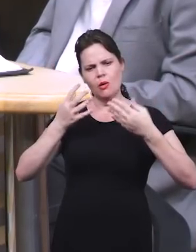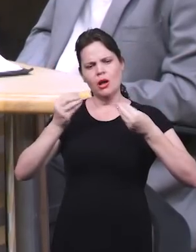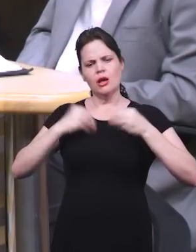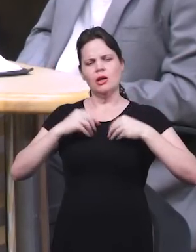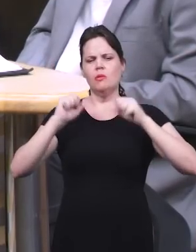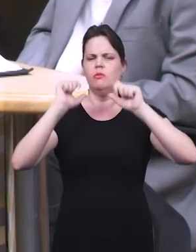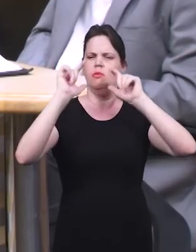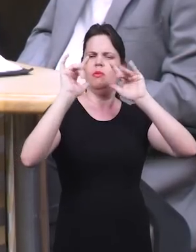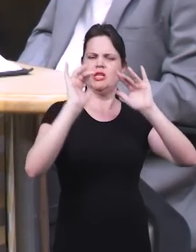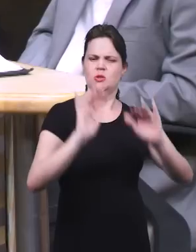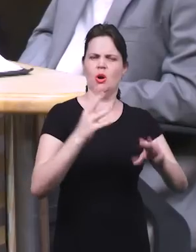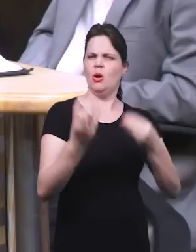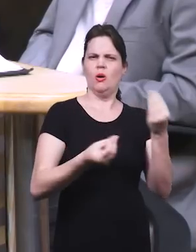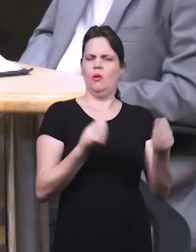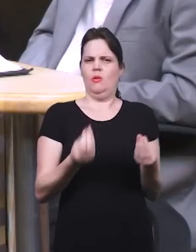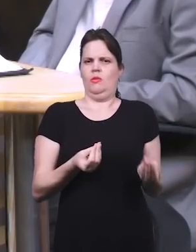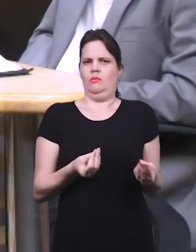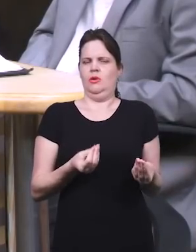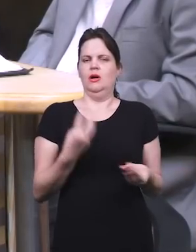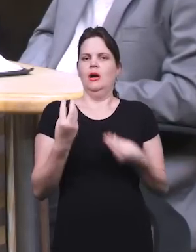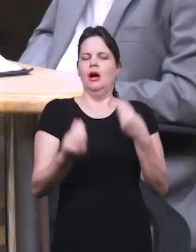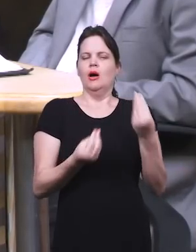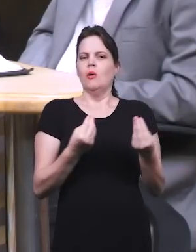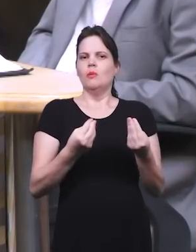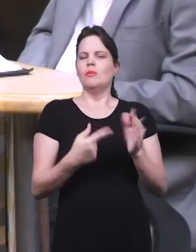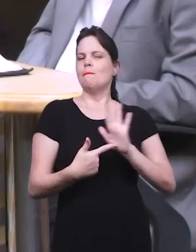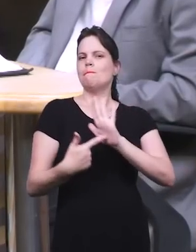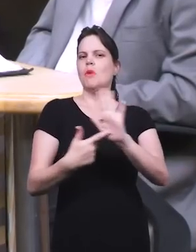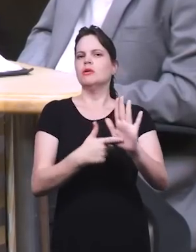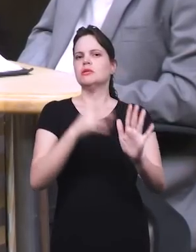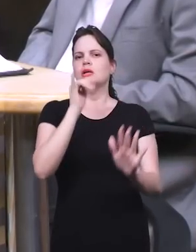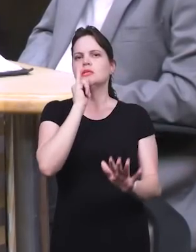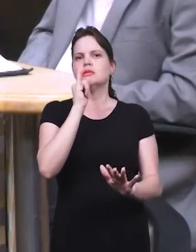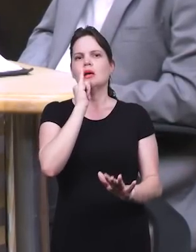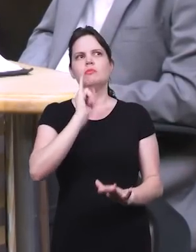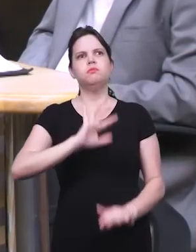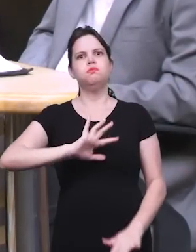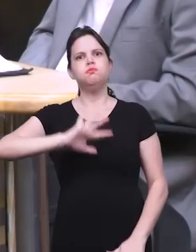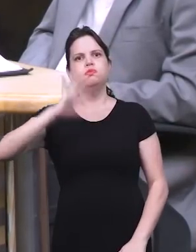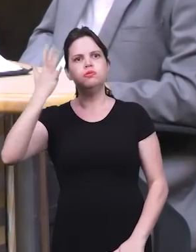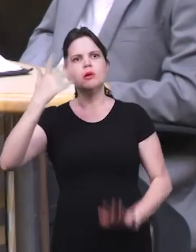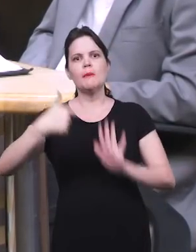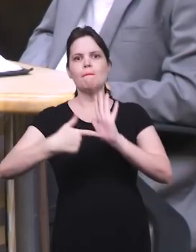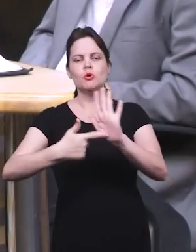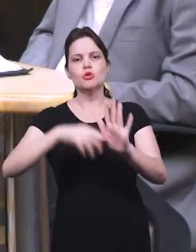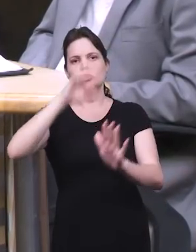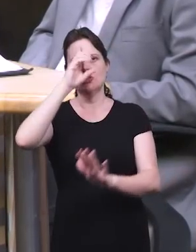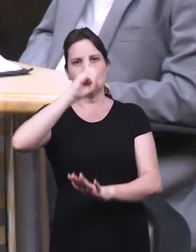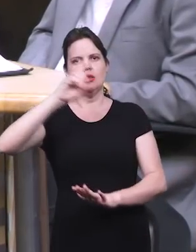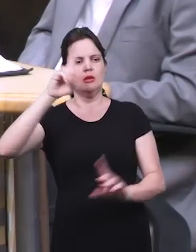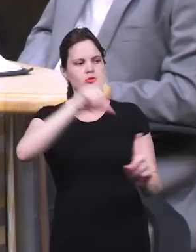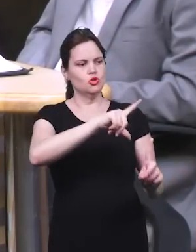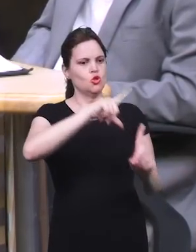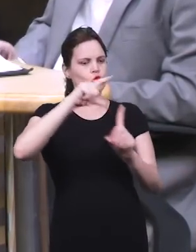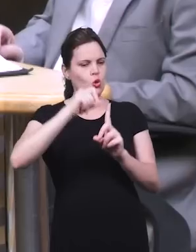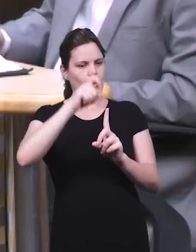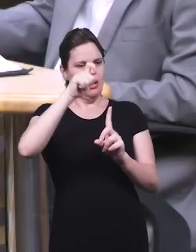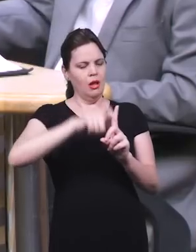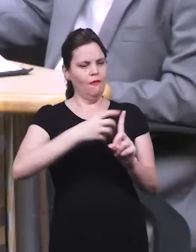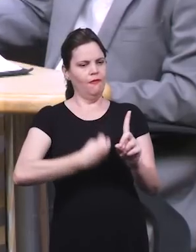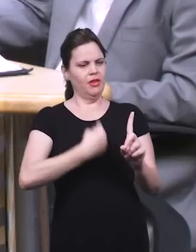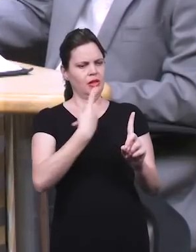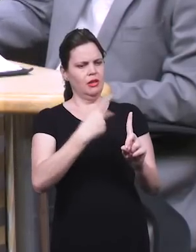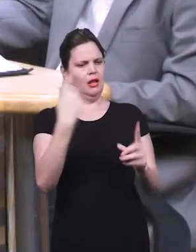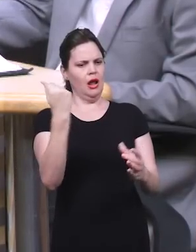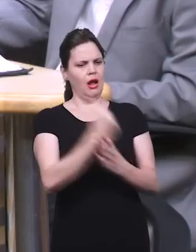que mostraram que realmente esse encontro dele com Deus gerou uma transformação de vida, né? E